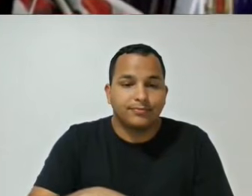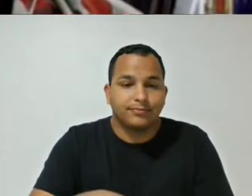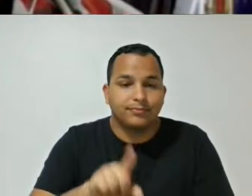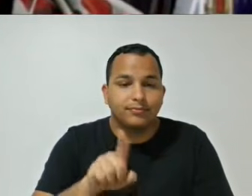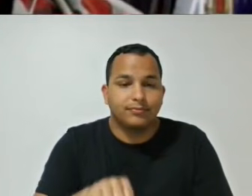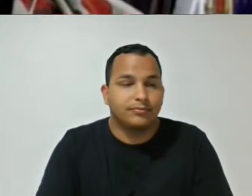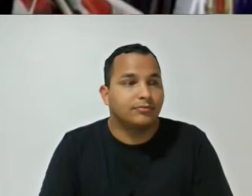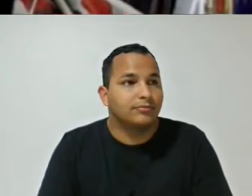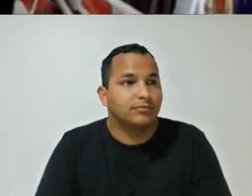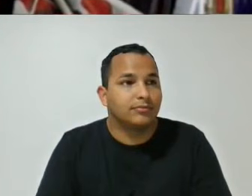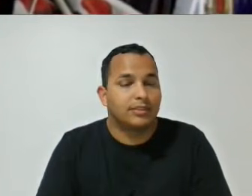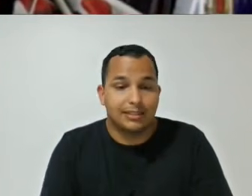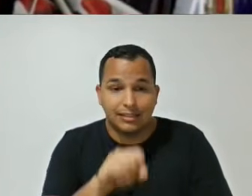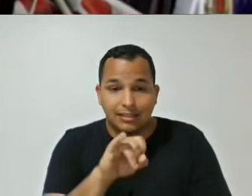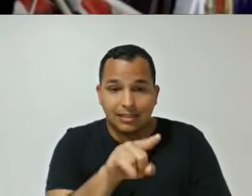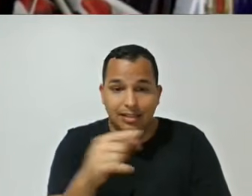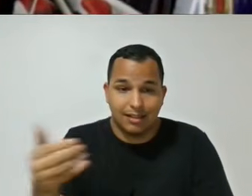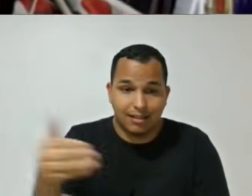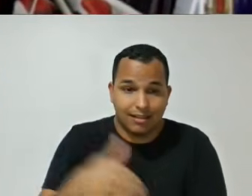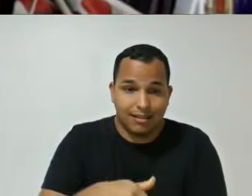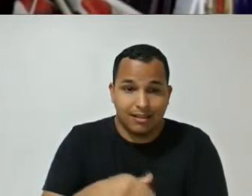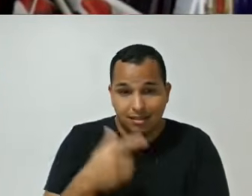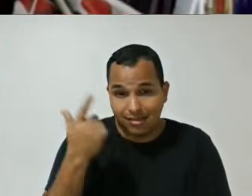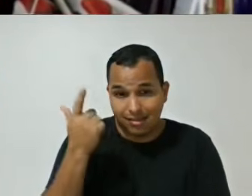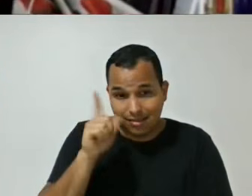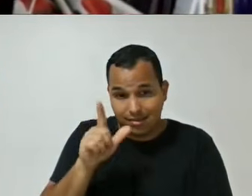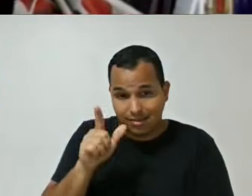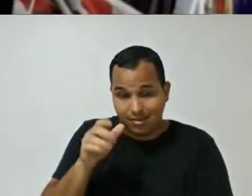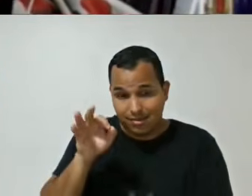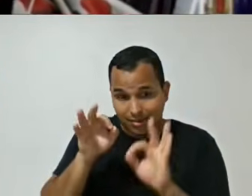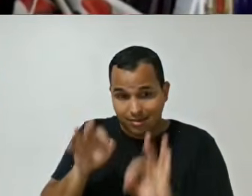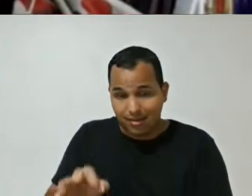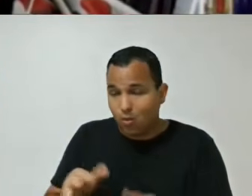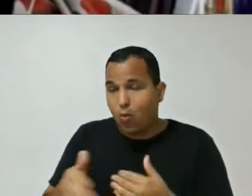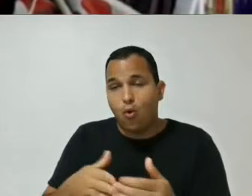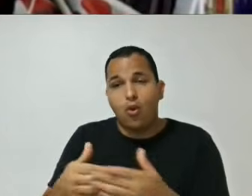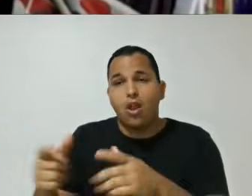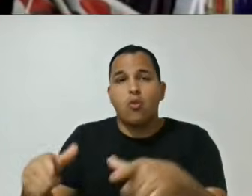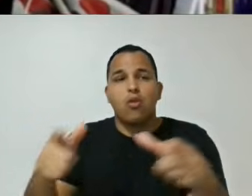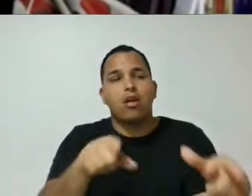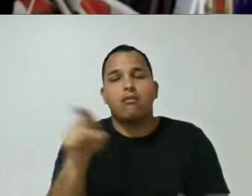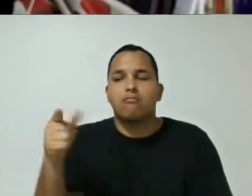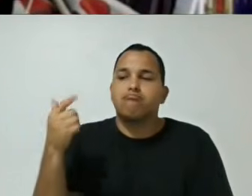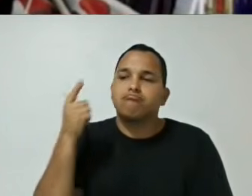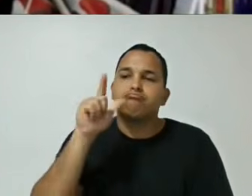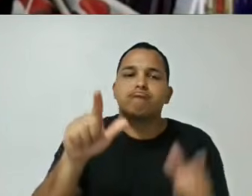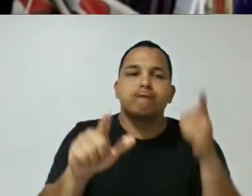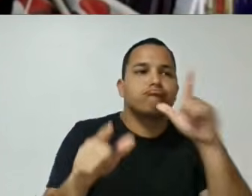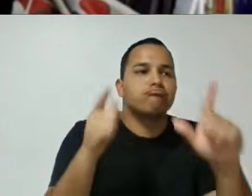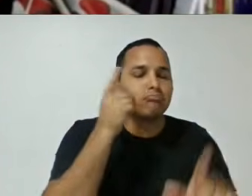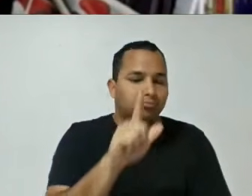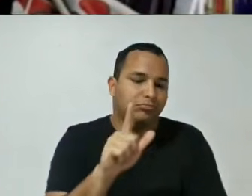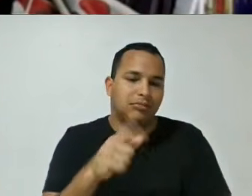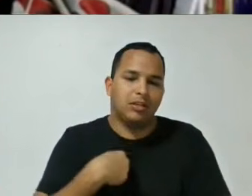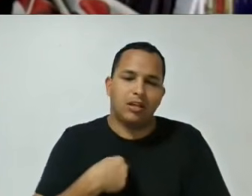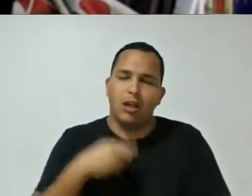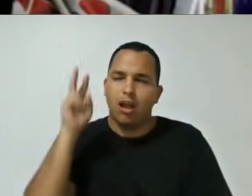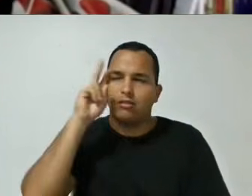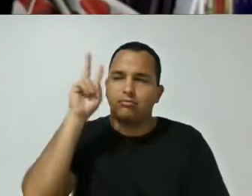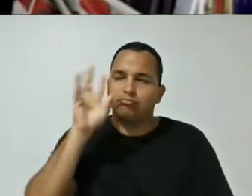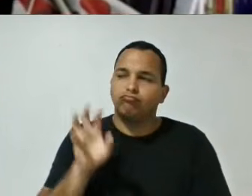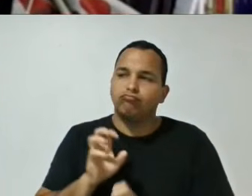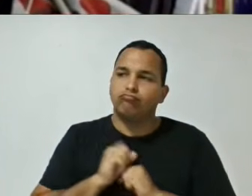se você der certo aqui, você vai dar certo em qualquer lugar que você for. E eu trouxe isso comigo, e além dessa questão